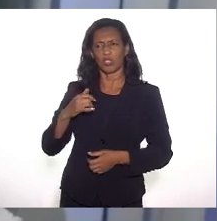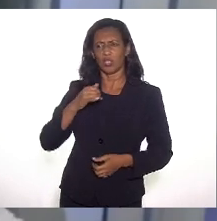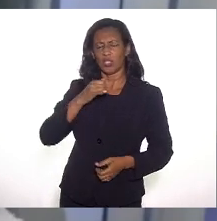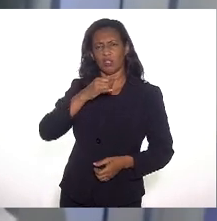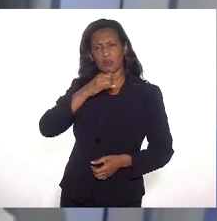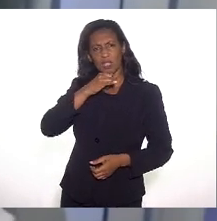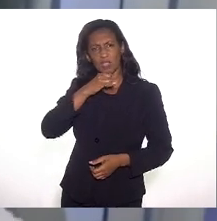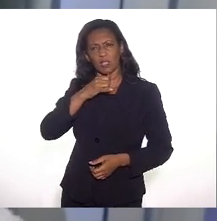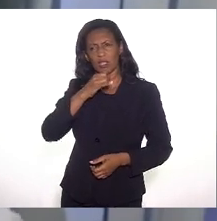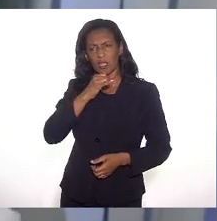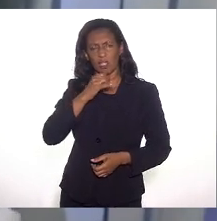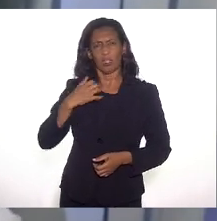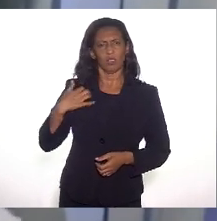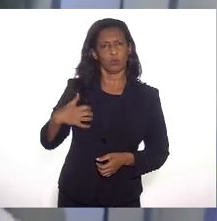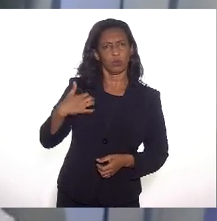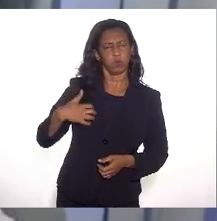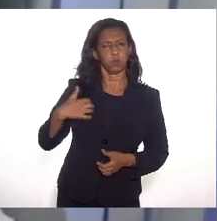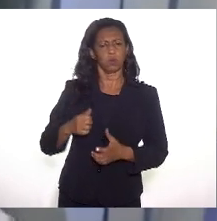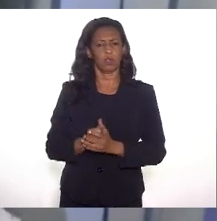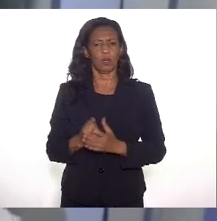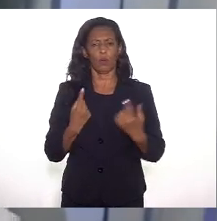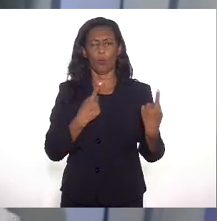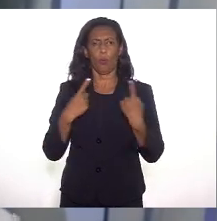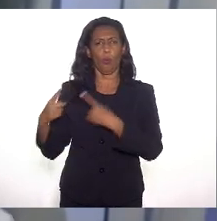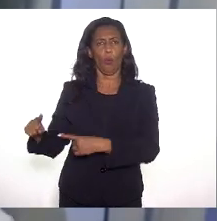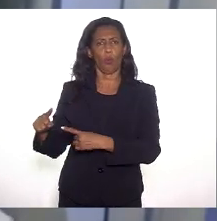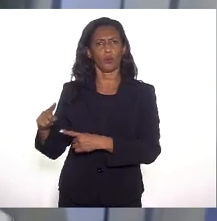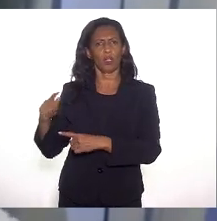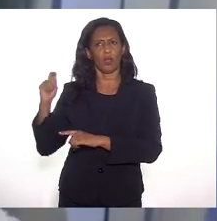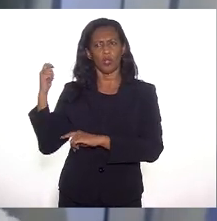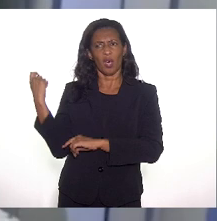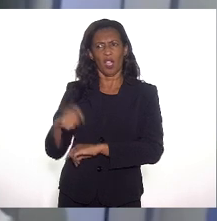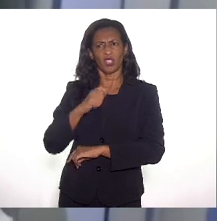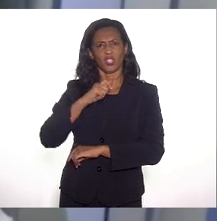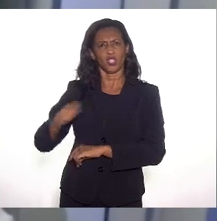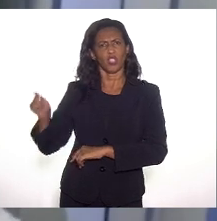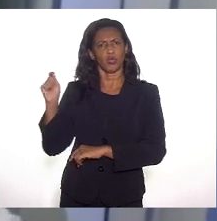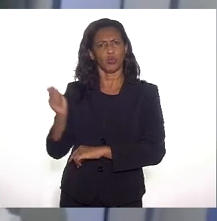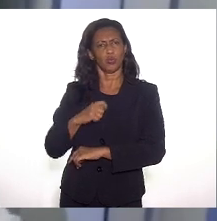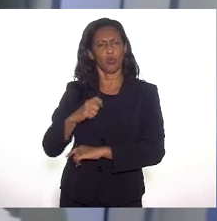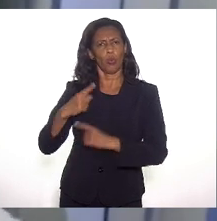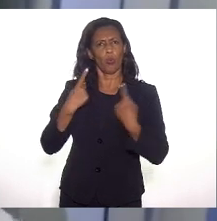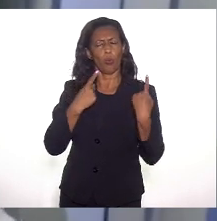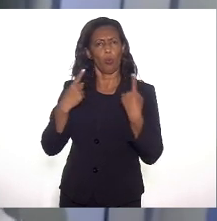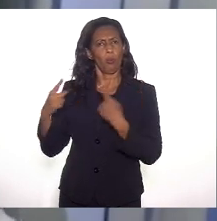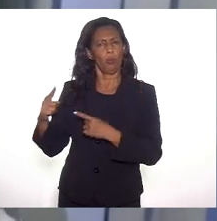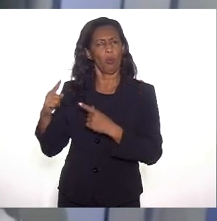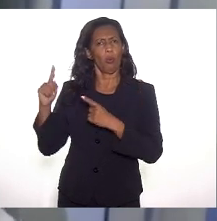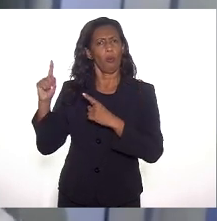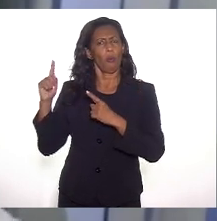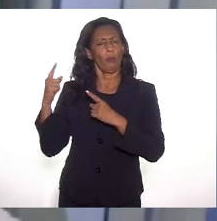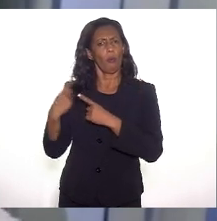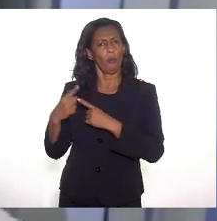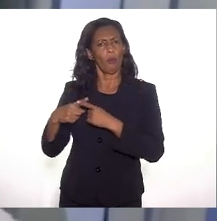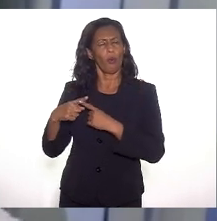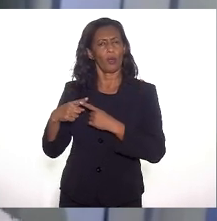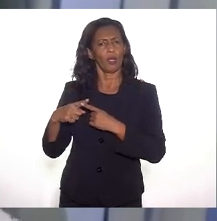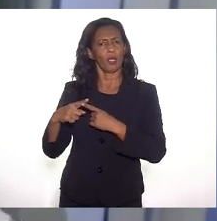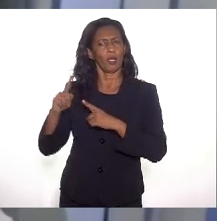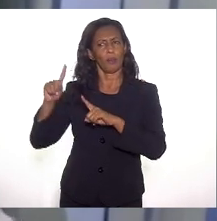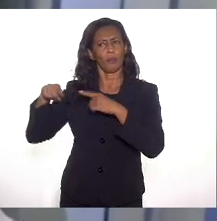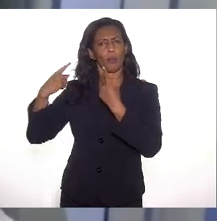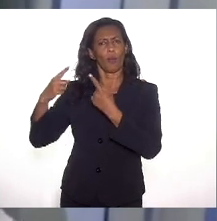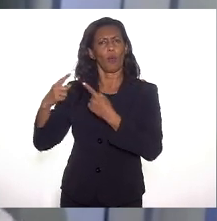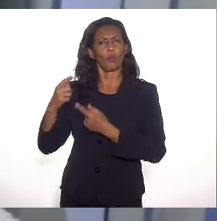absoluta indignação contra os castigos desumanos que eram impingidos a marinheiros